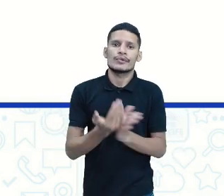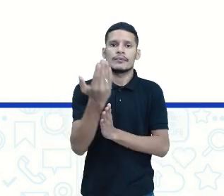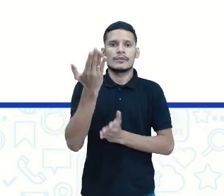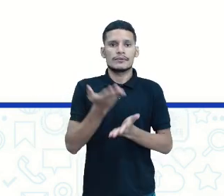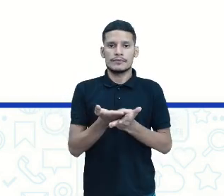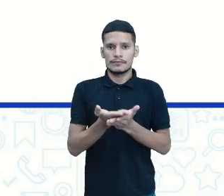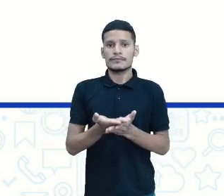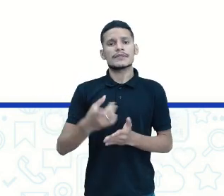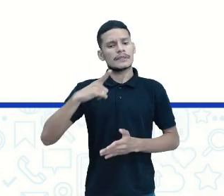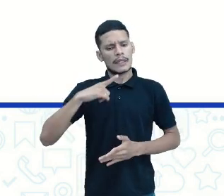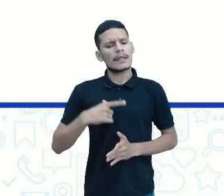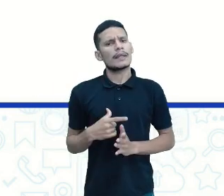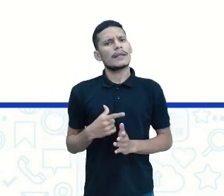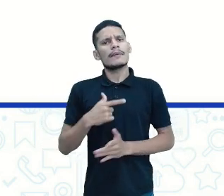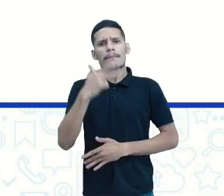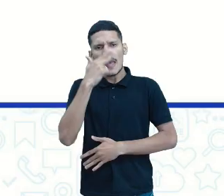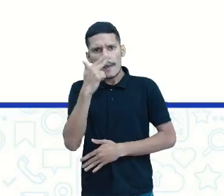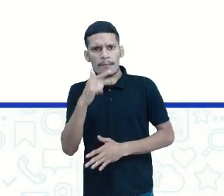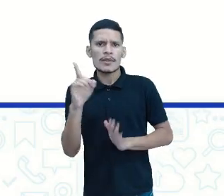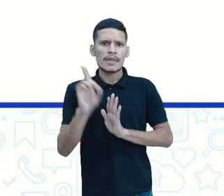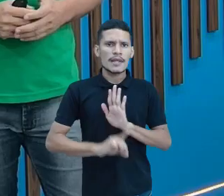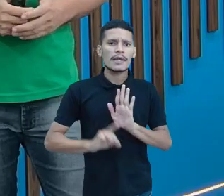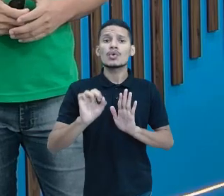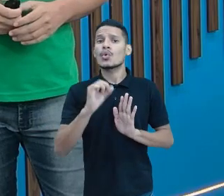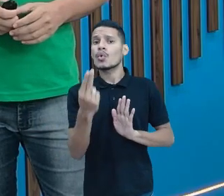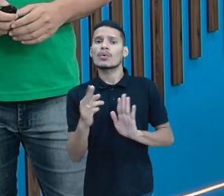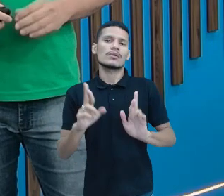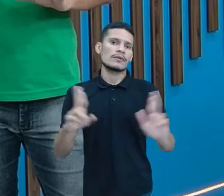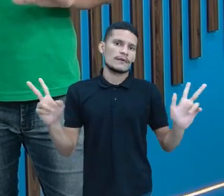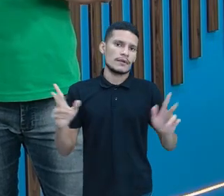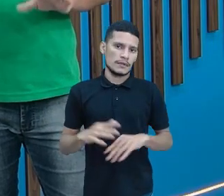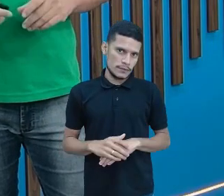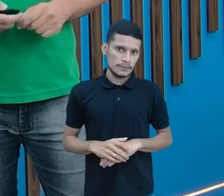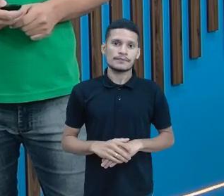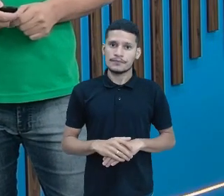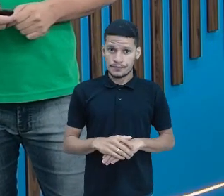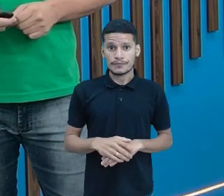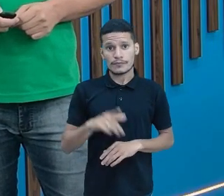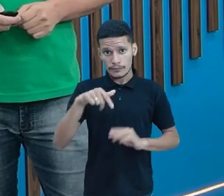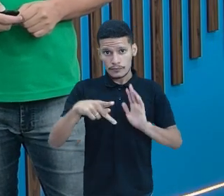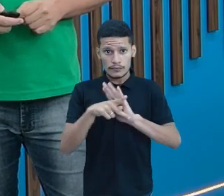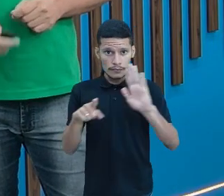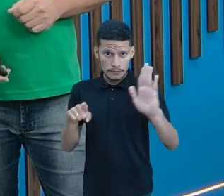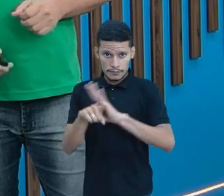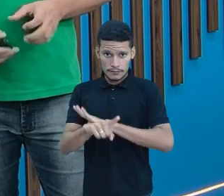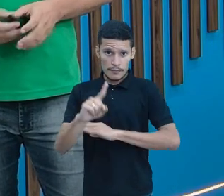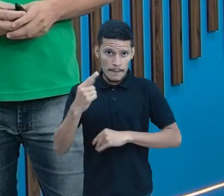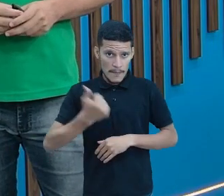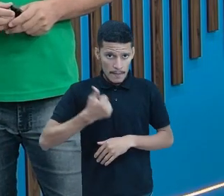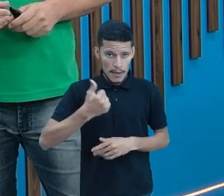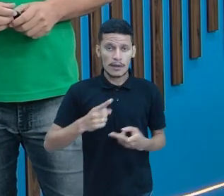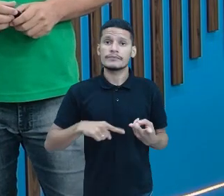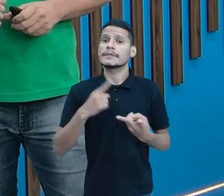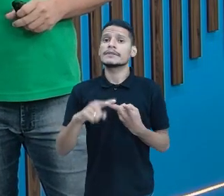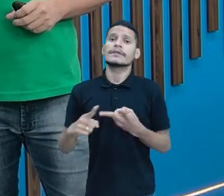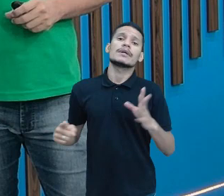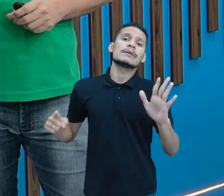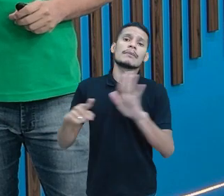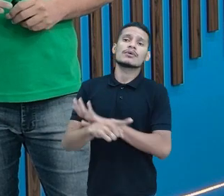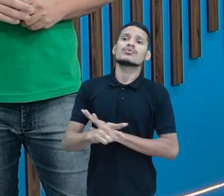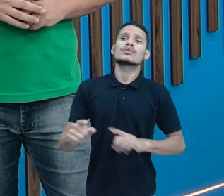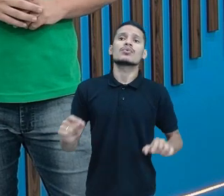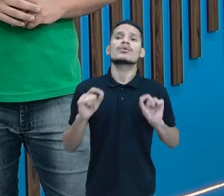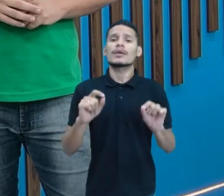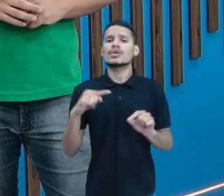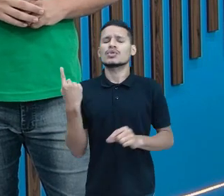aula. Possui os mesmos direitos ou tem condições diferentes? Então, essa é uma primeira questão. A outra também que nos estimula a pensar